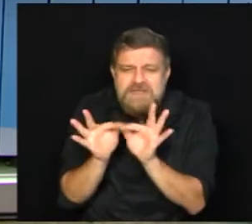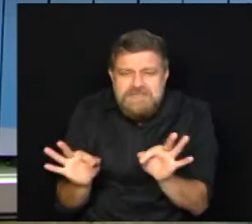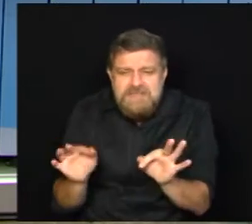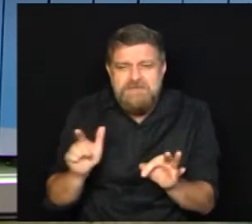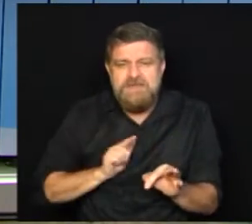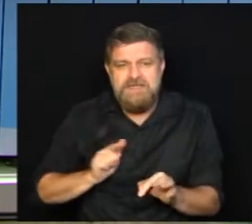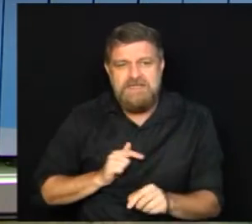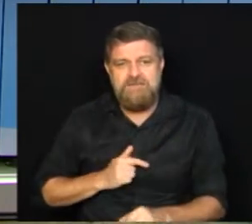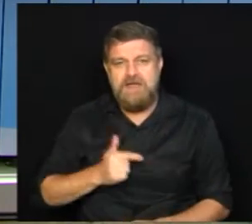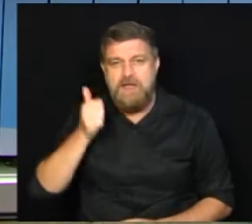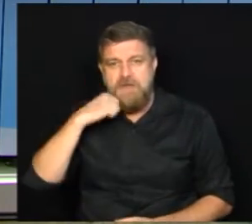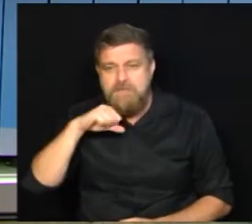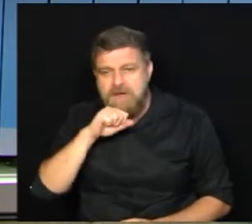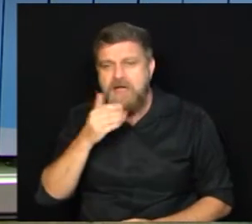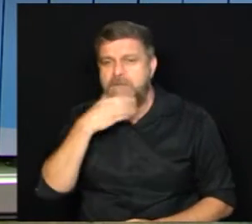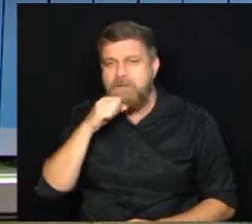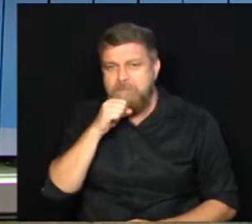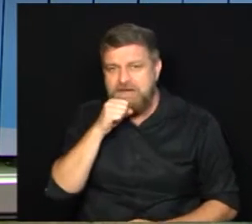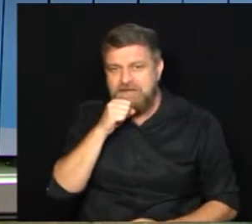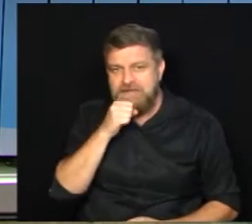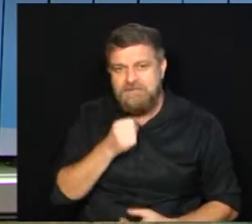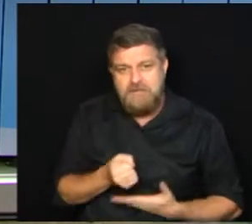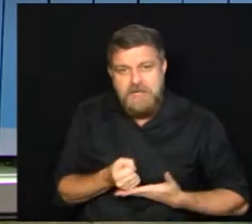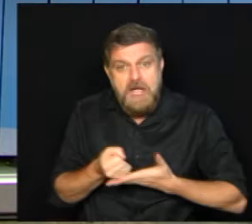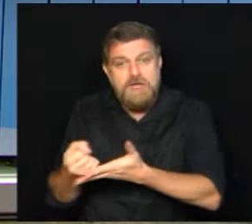que ajudar os seus pais logo cedo?